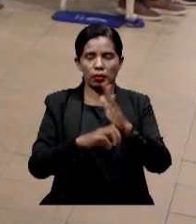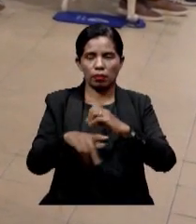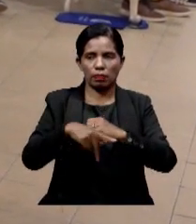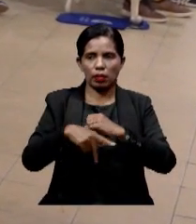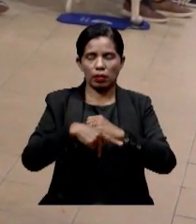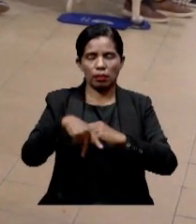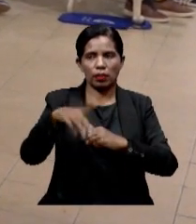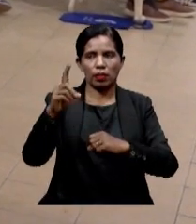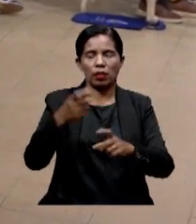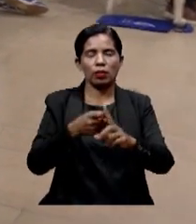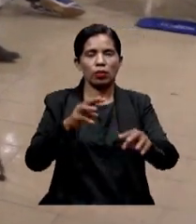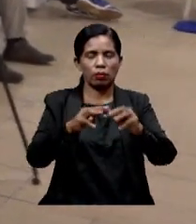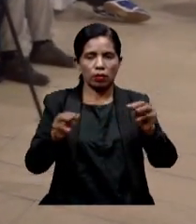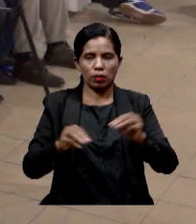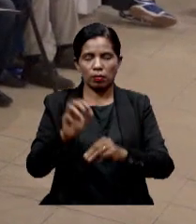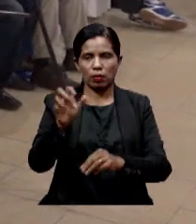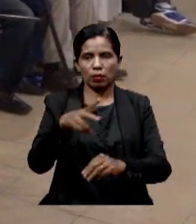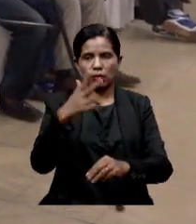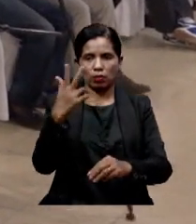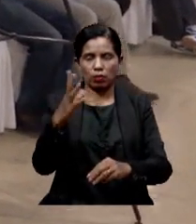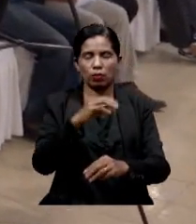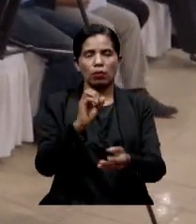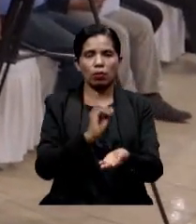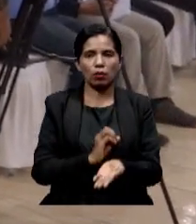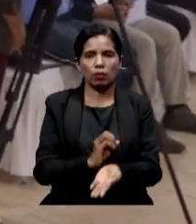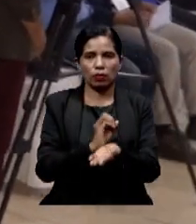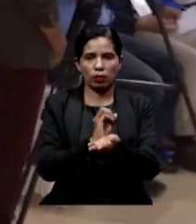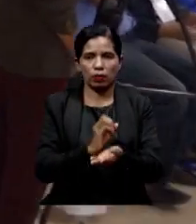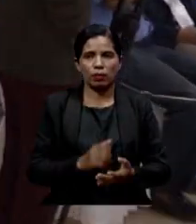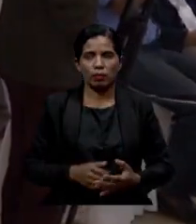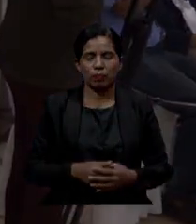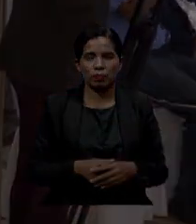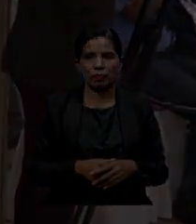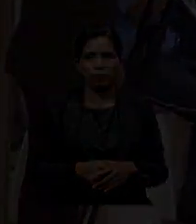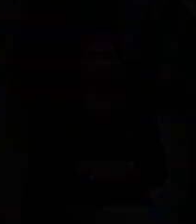Democrático, José Município San Lucintolo, no Rewa. Jacinto Fuca, GMN.